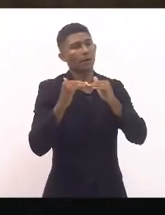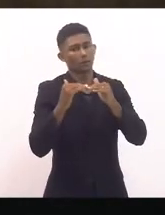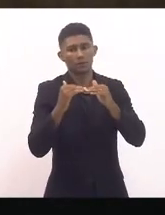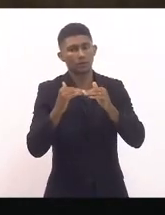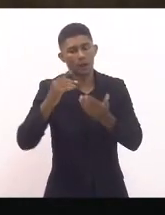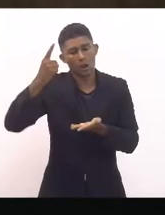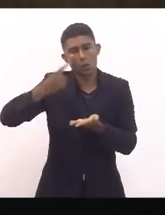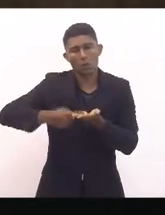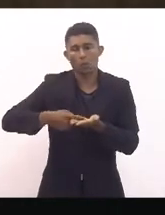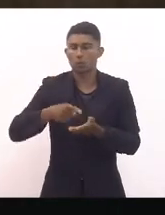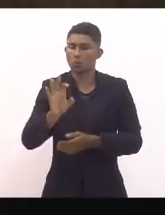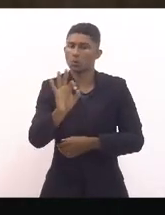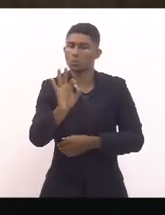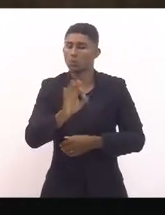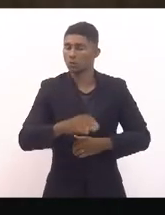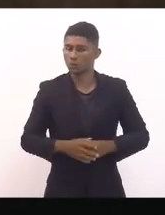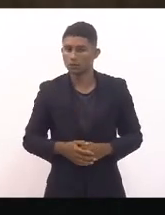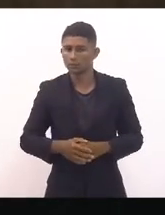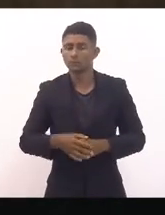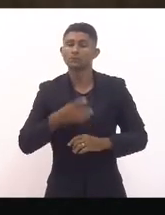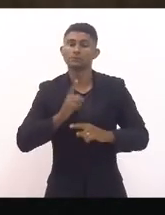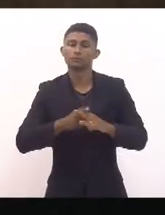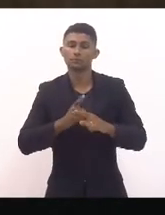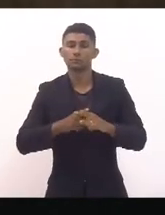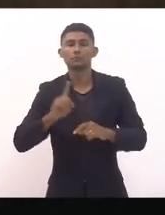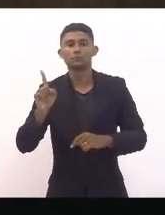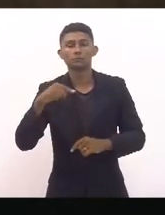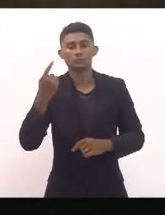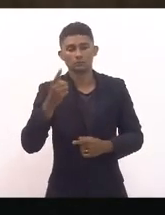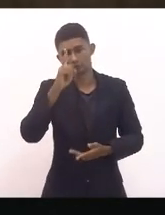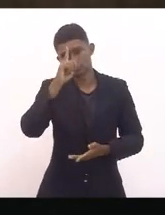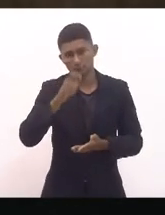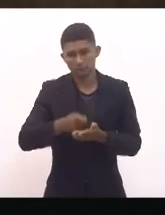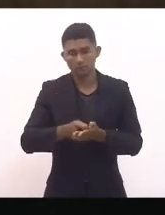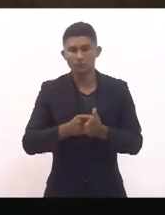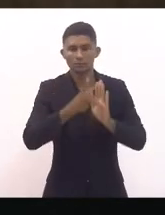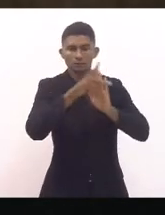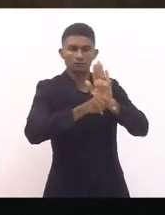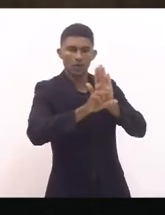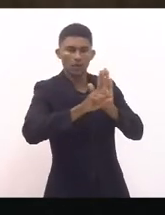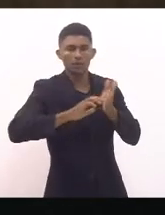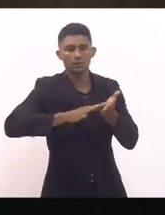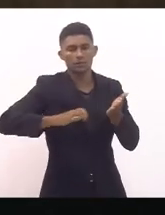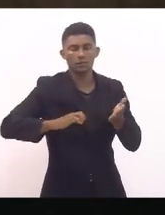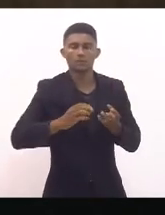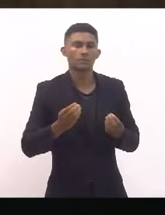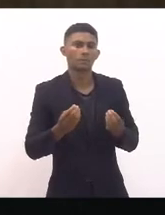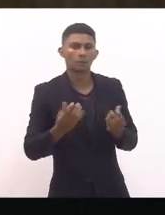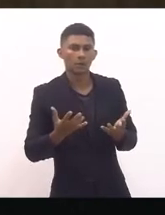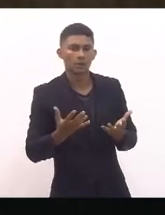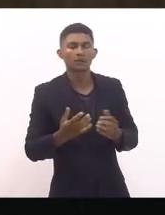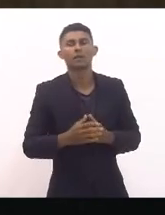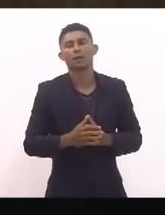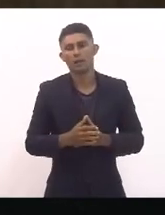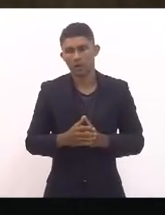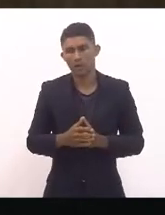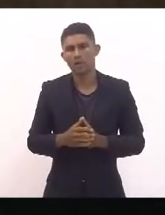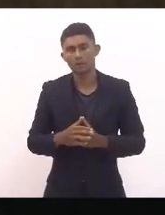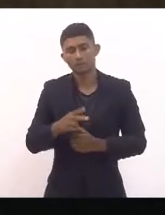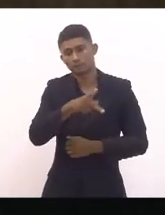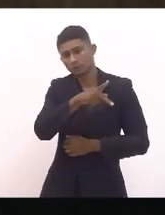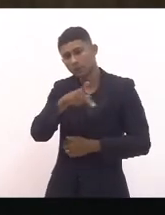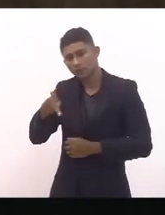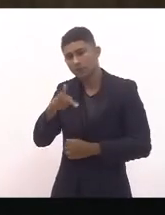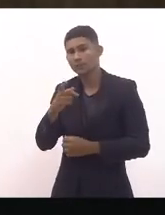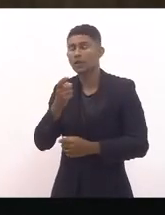nessa casa, que nós assentimos em retirar o PR para discussão pelo presidente de